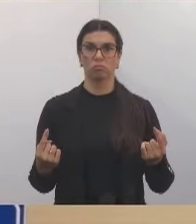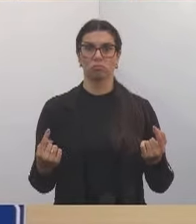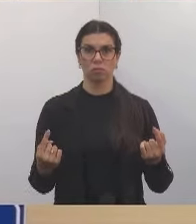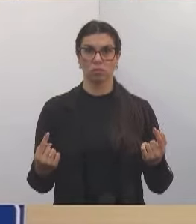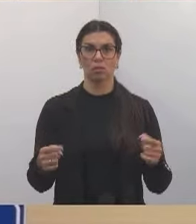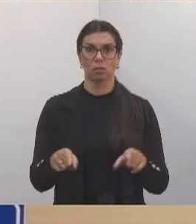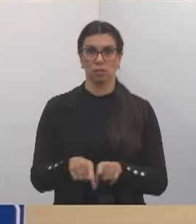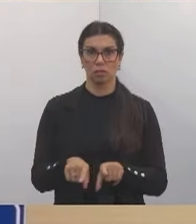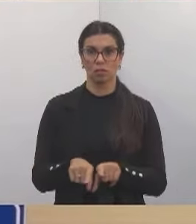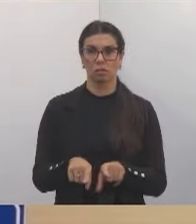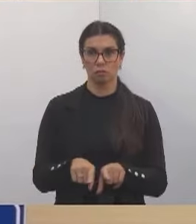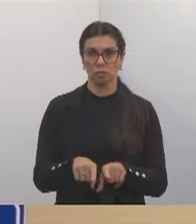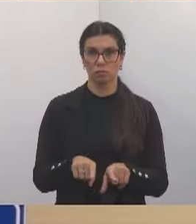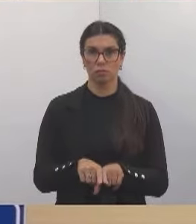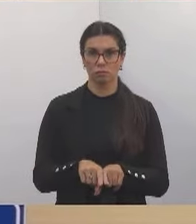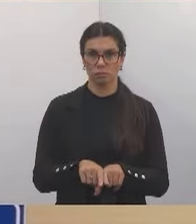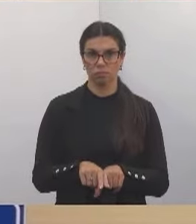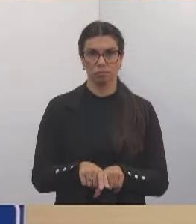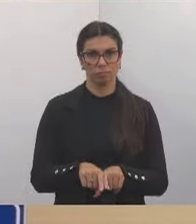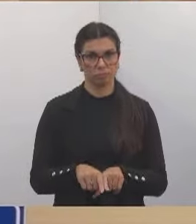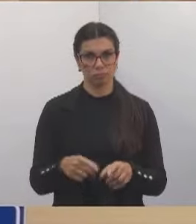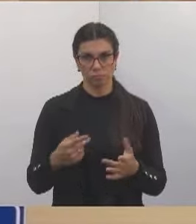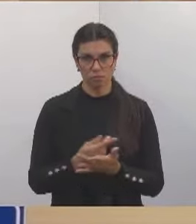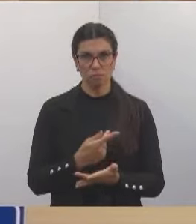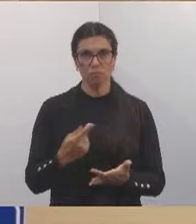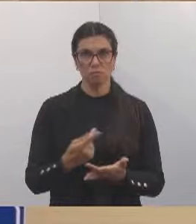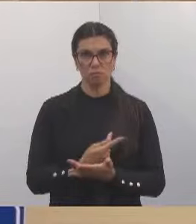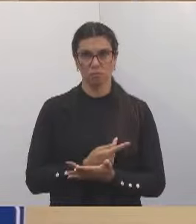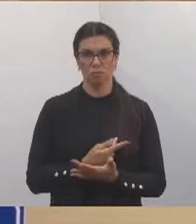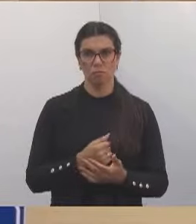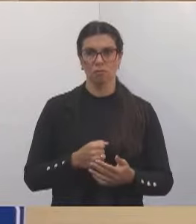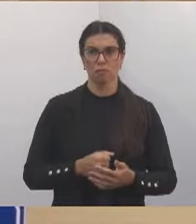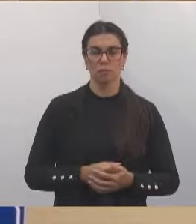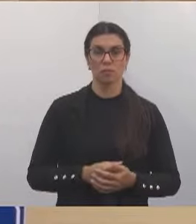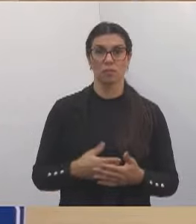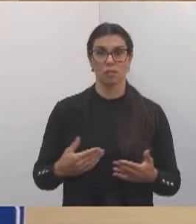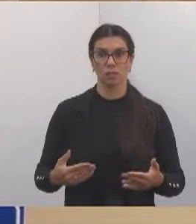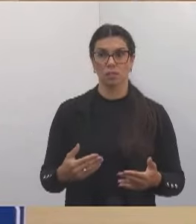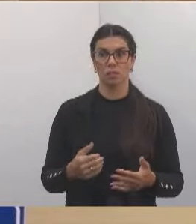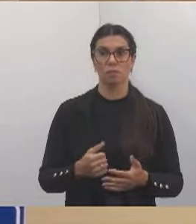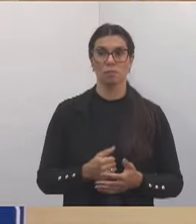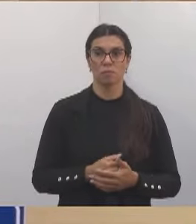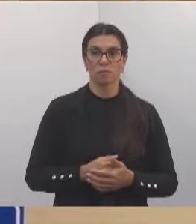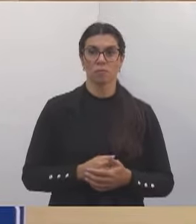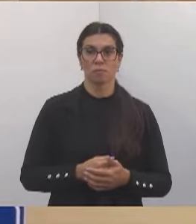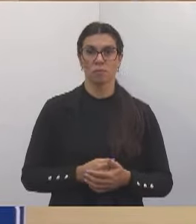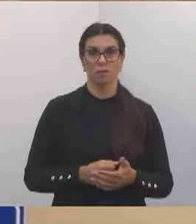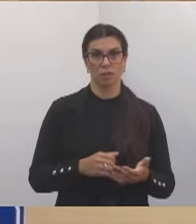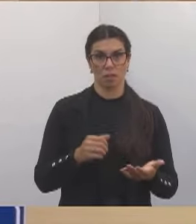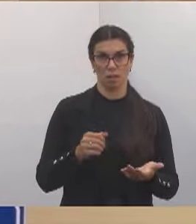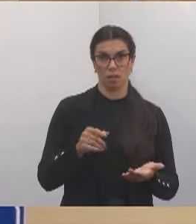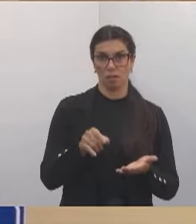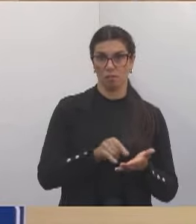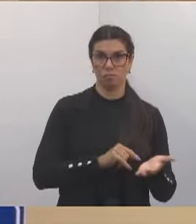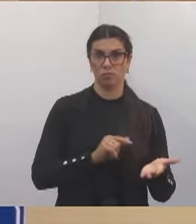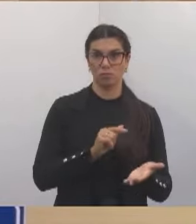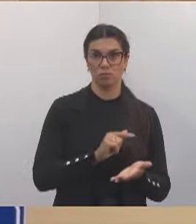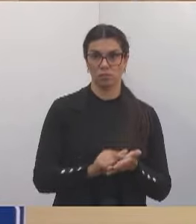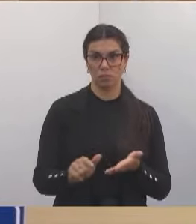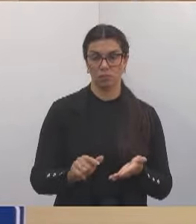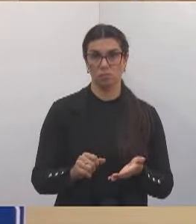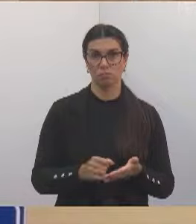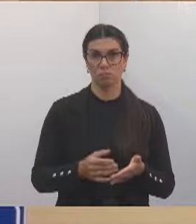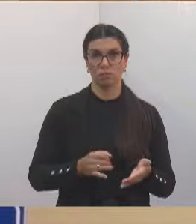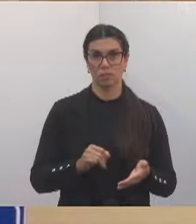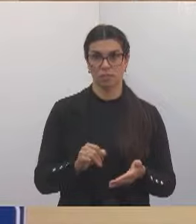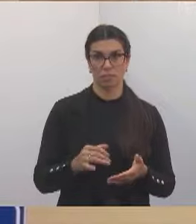enquadrado e condenado através de um processo administrativo. E para ser enquadrado nessa ficha limpa e saber que se ele for